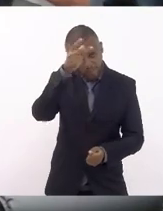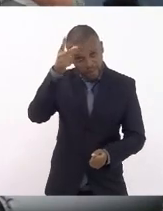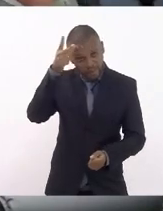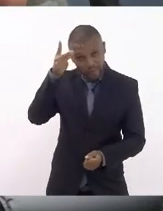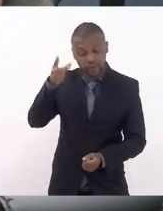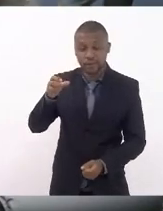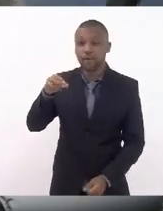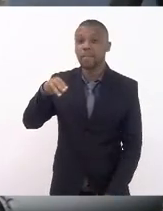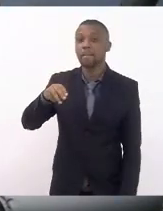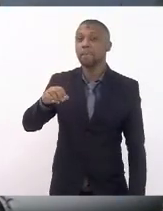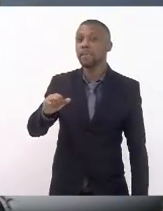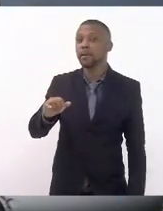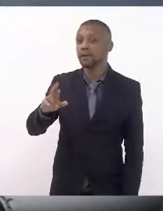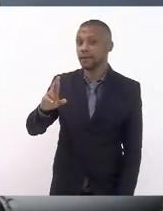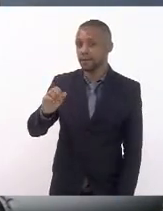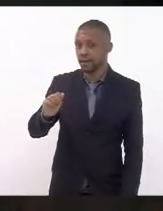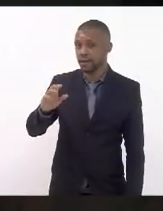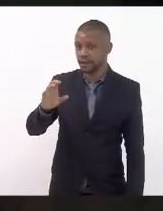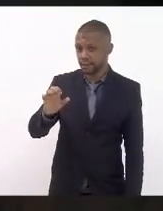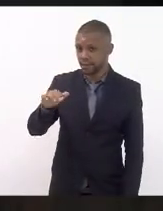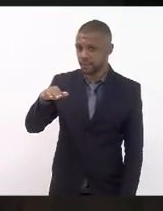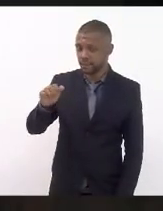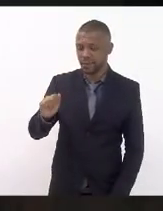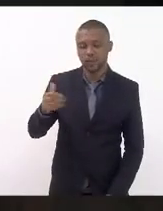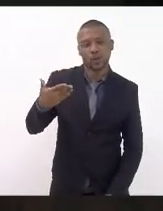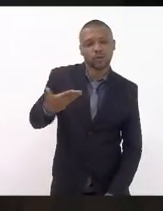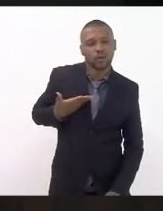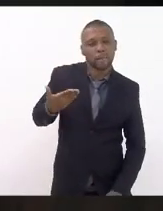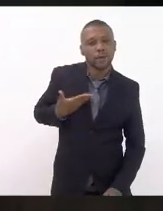prefeitão do Noroeste, nosso amigo.